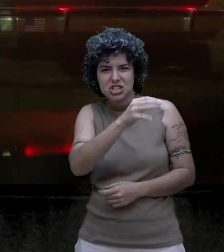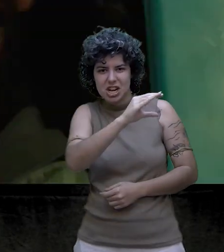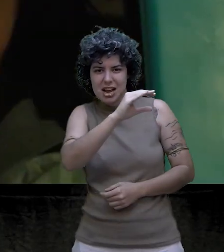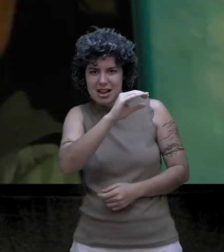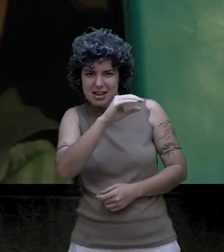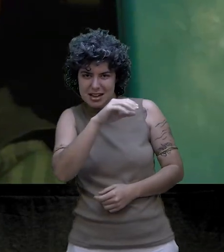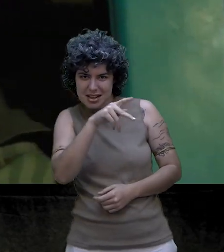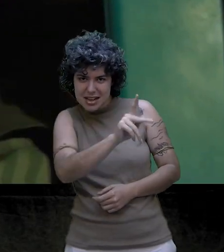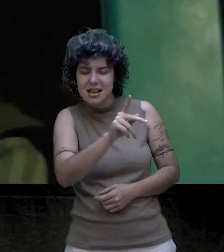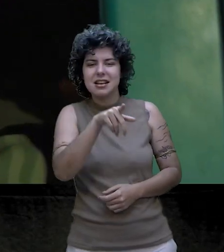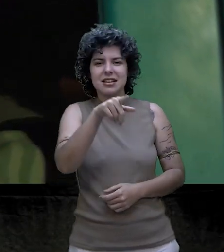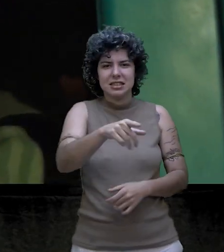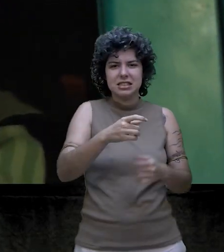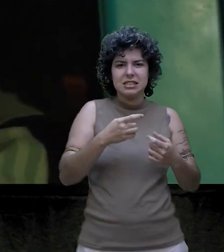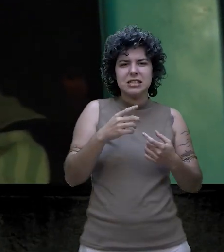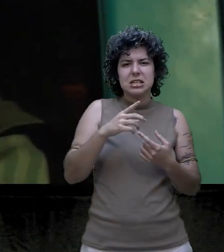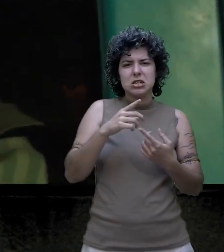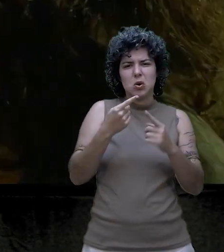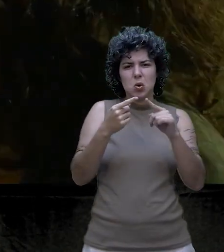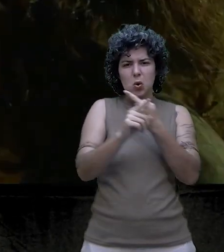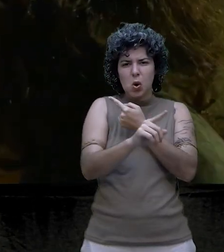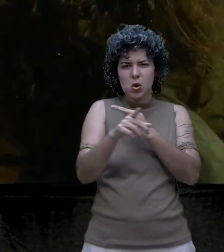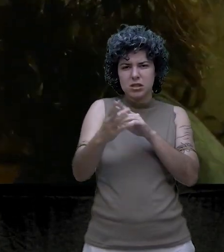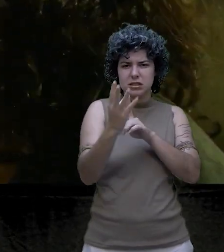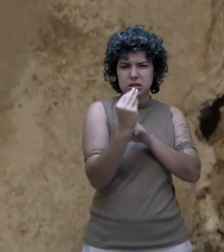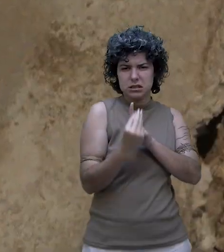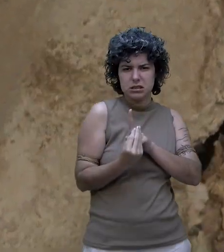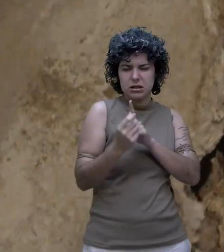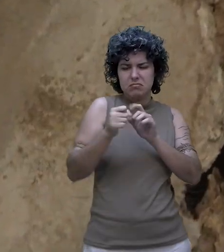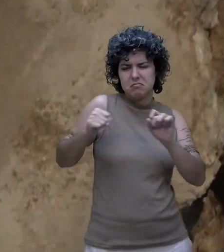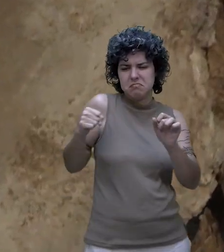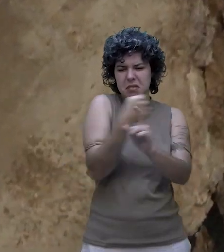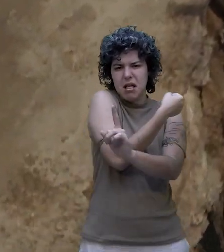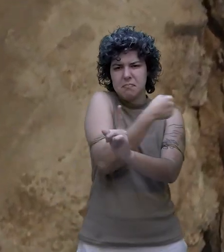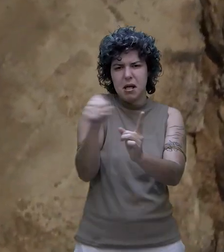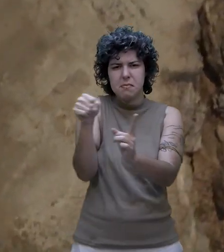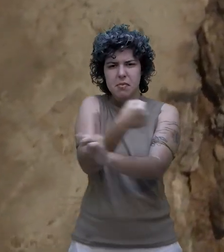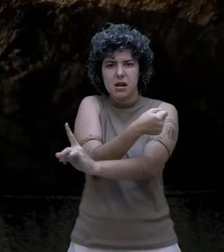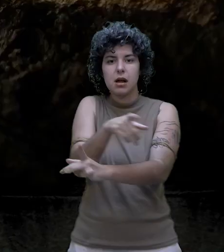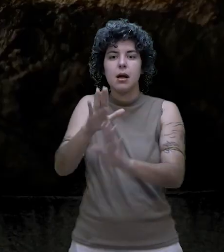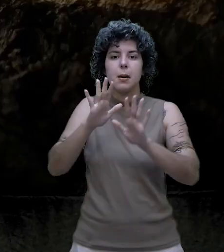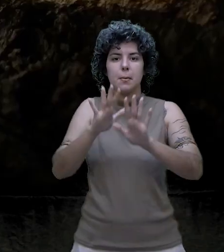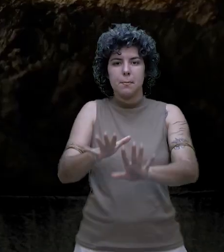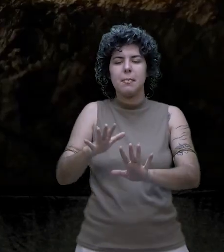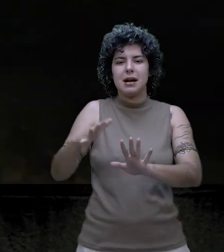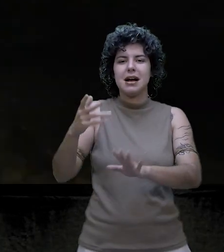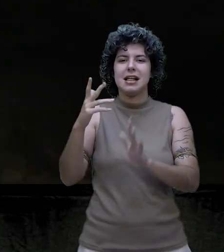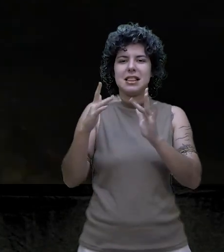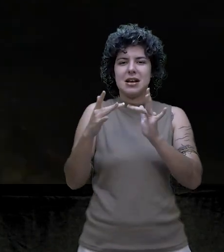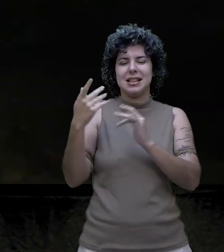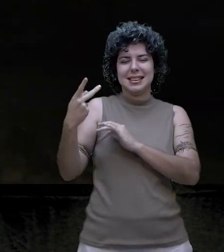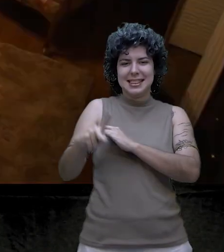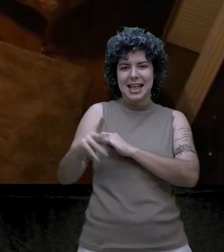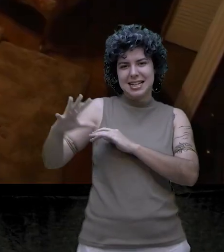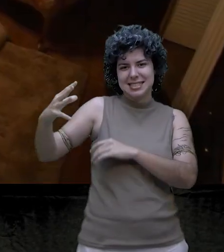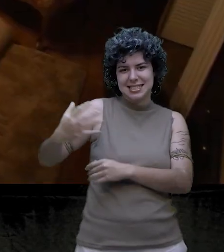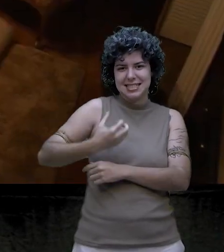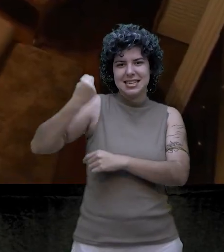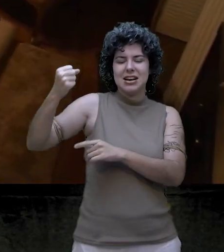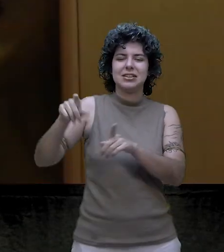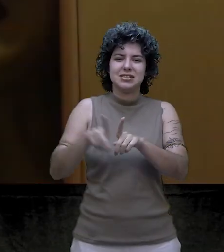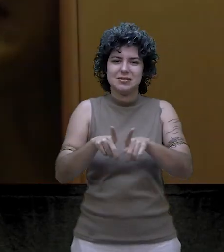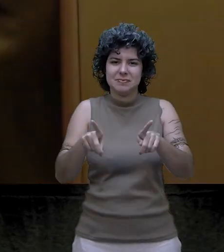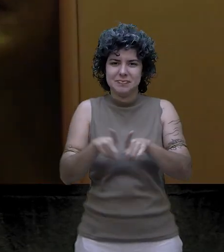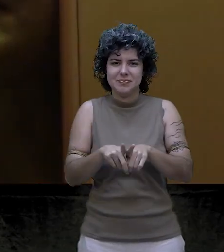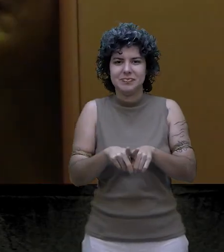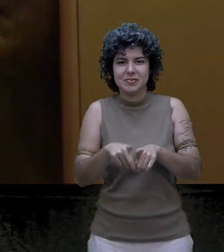precisa ser salva pela namorada. Get back in the car. Sim, a ironia é deliciosa. Lou é pequena, mas